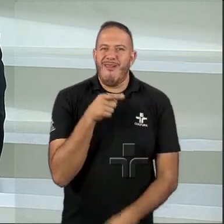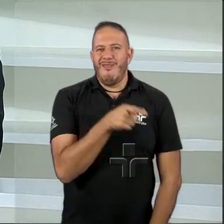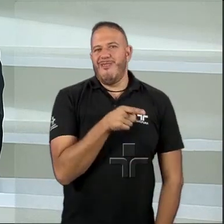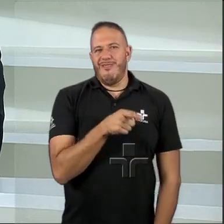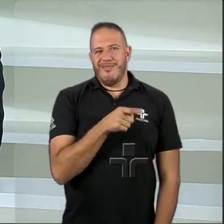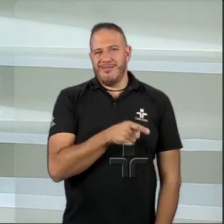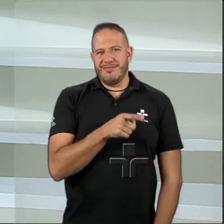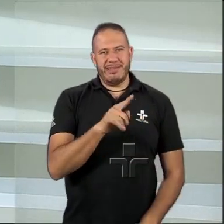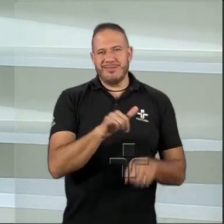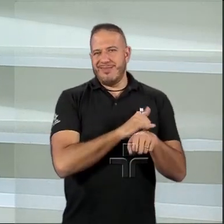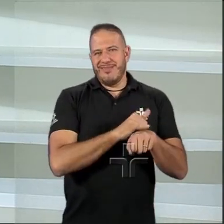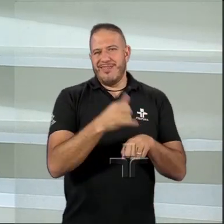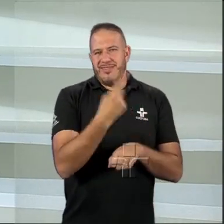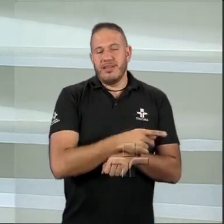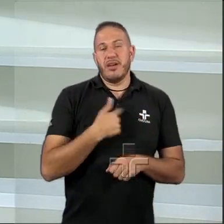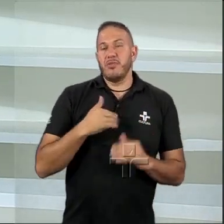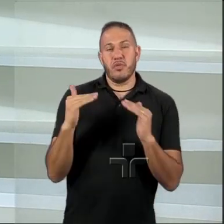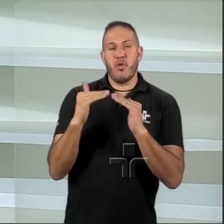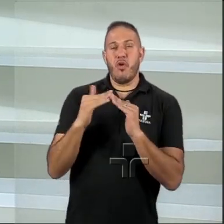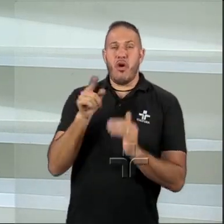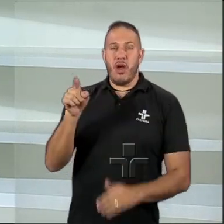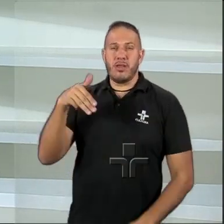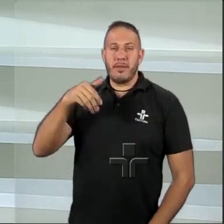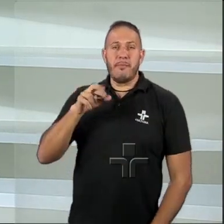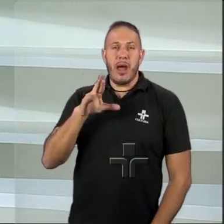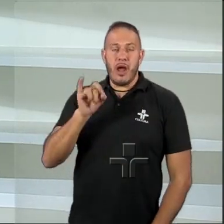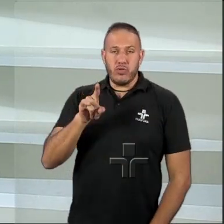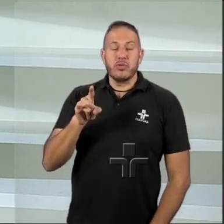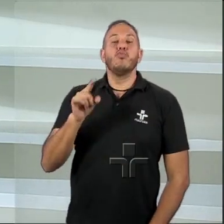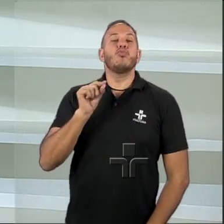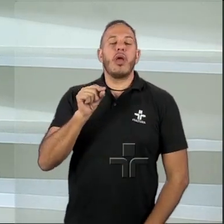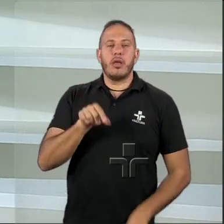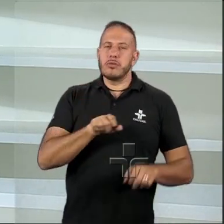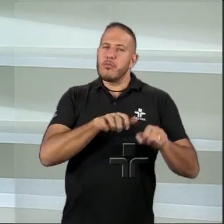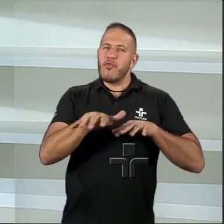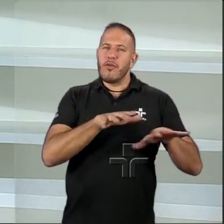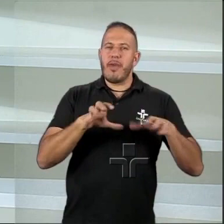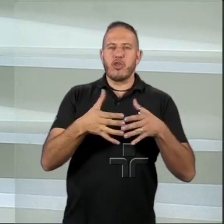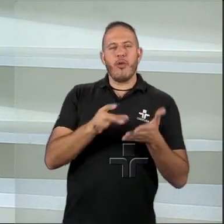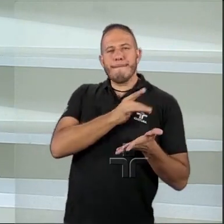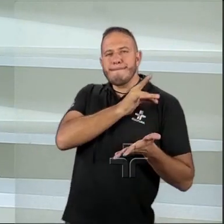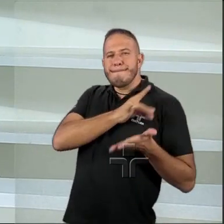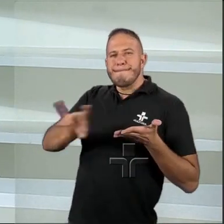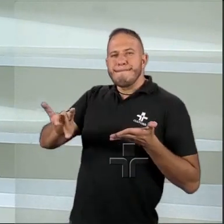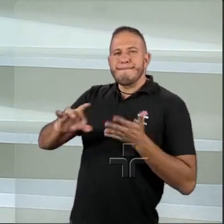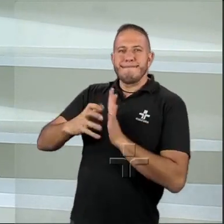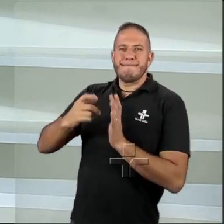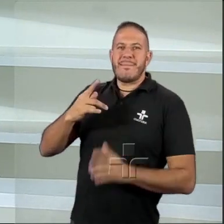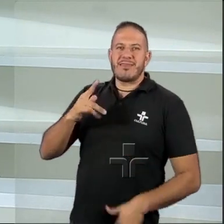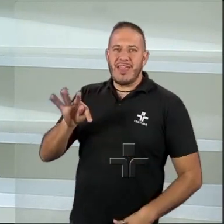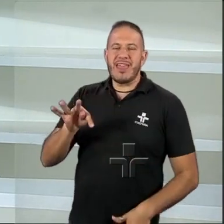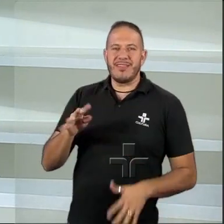Agora, eu concordo com o Marcos, quer dizer, esse antipetismo, ele está deslocado.